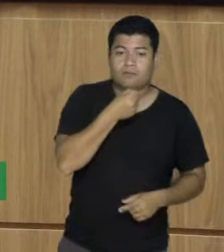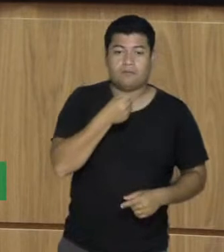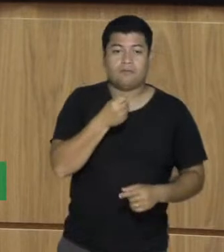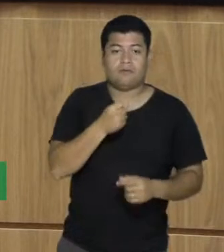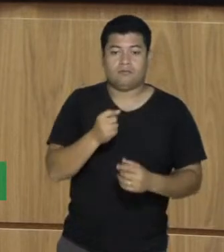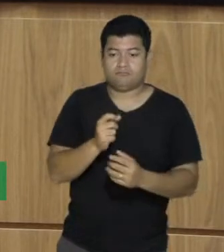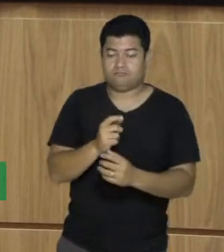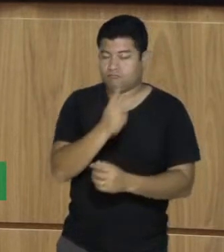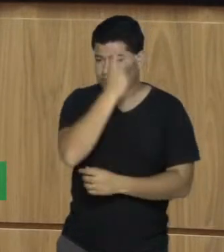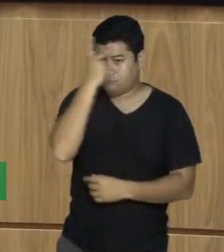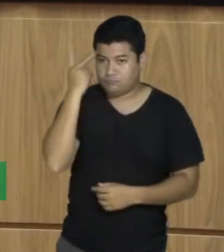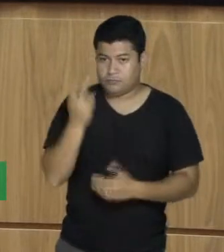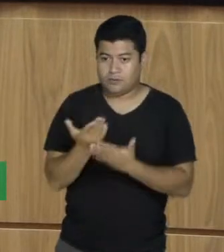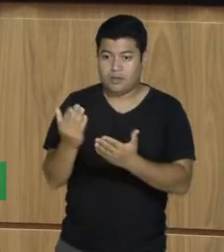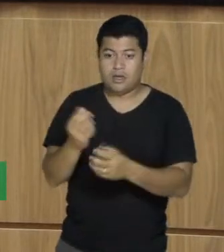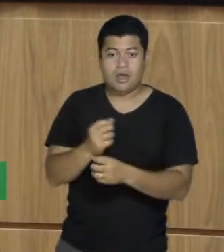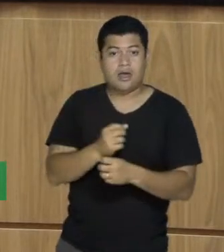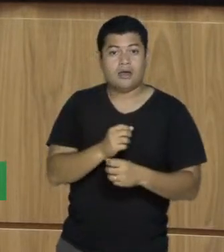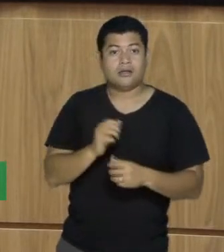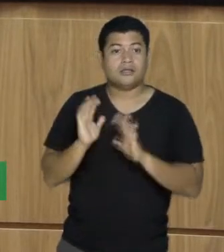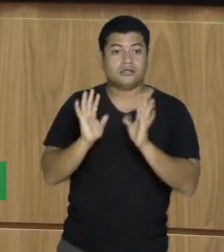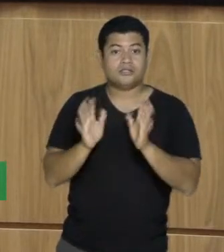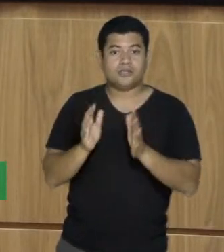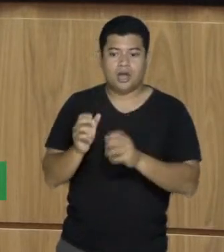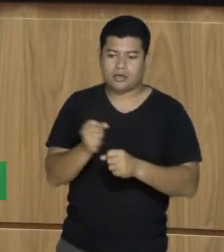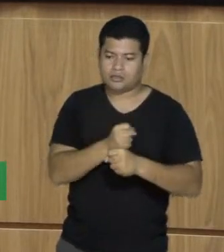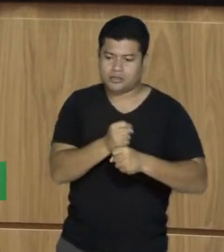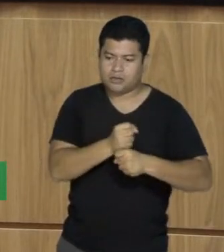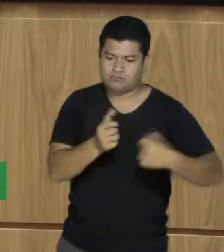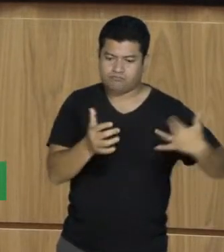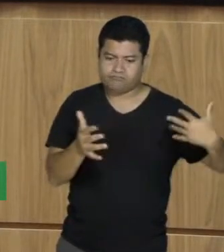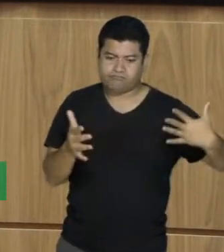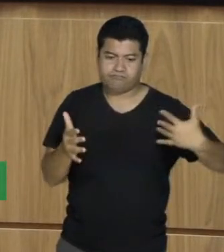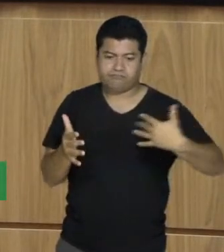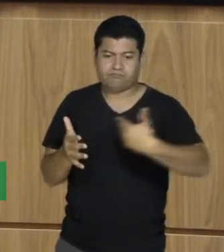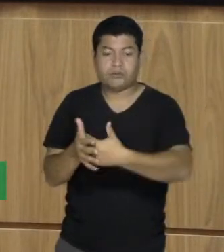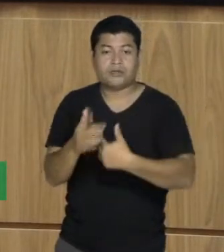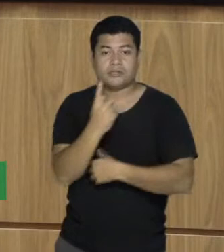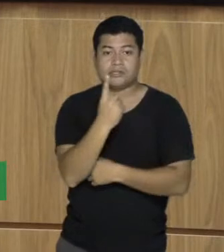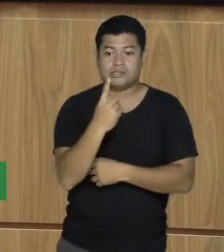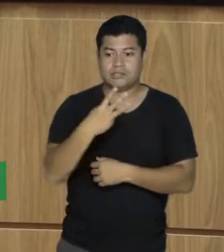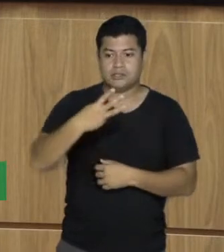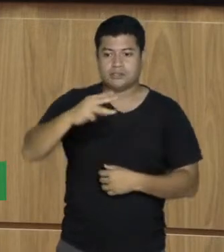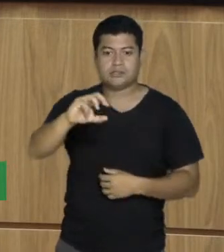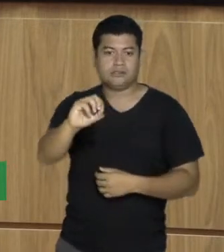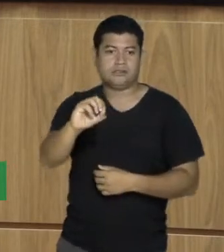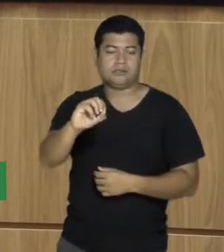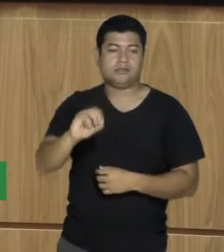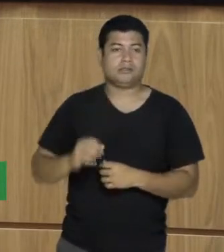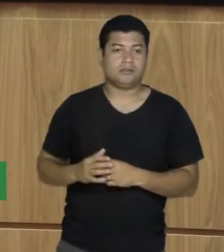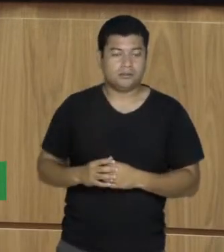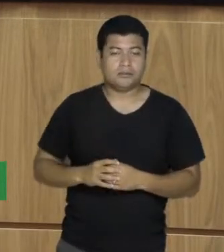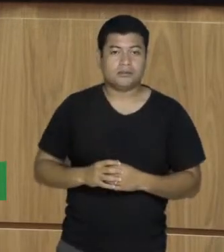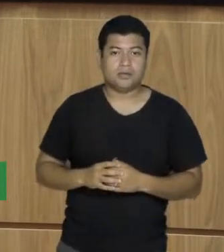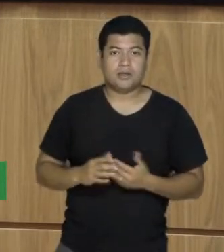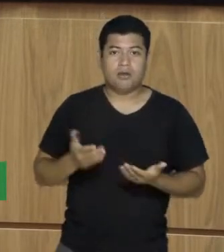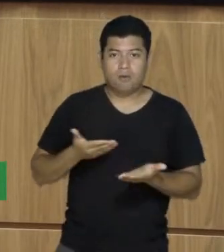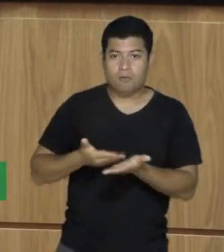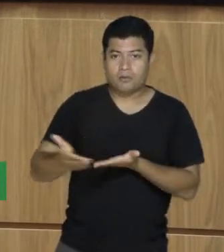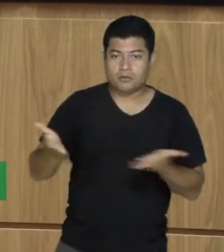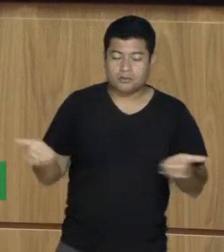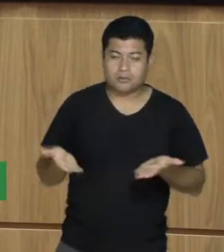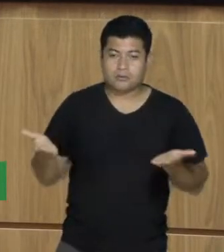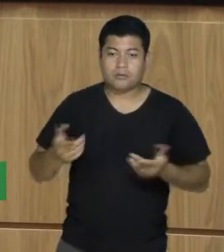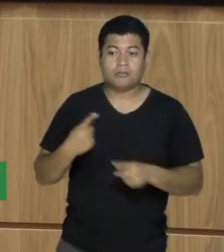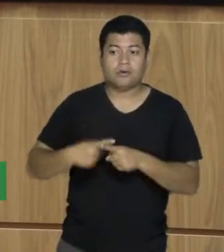130 anos nessa grande história e linda que a partir de hoje começa a ter um novo capítulo graças à união